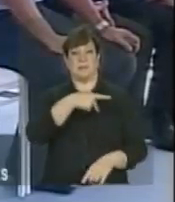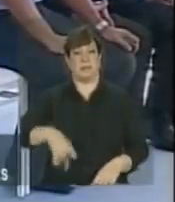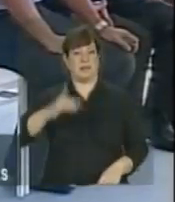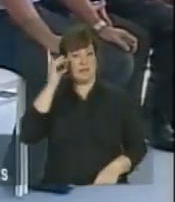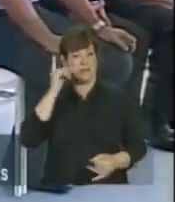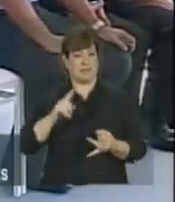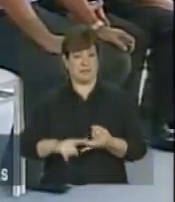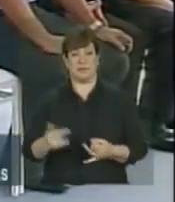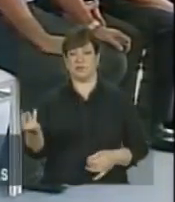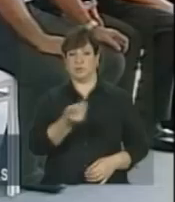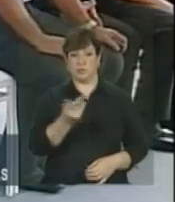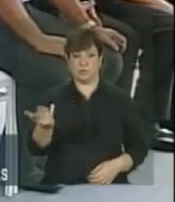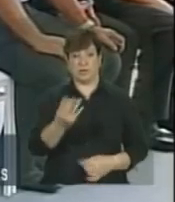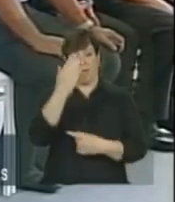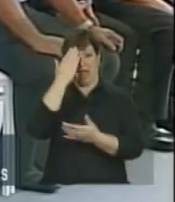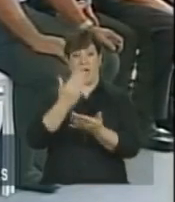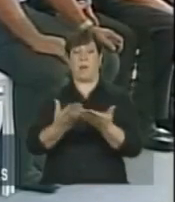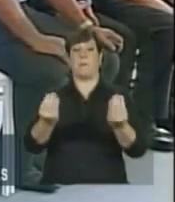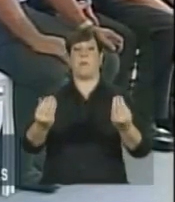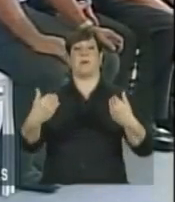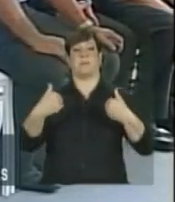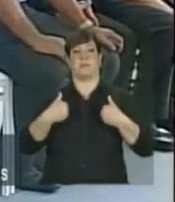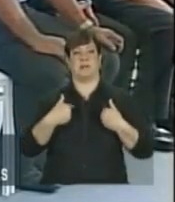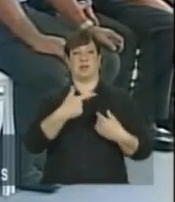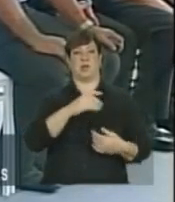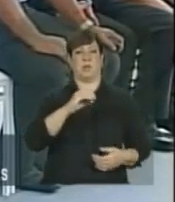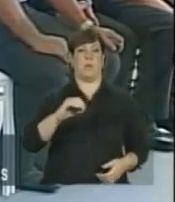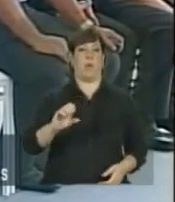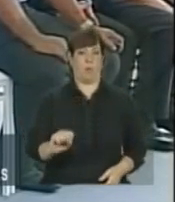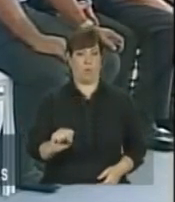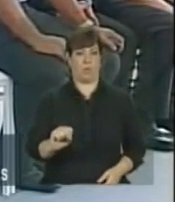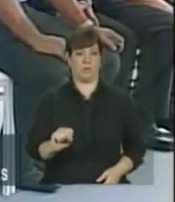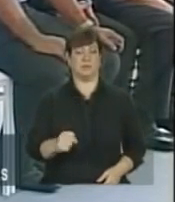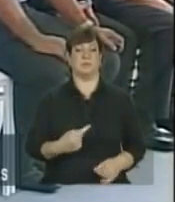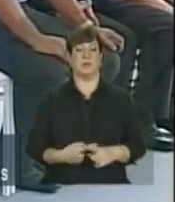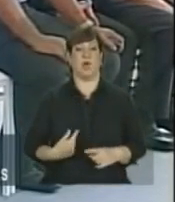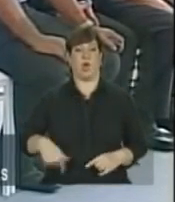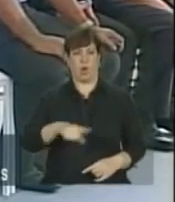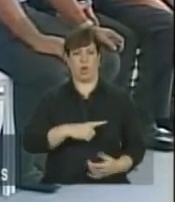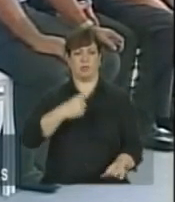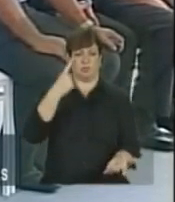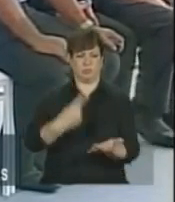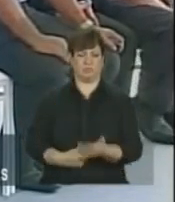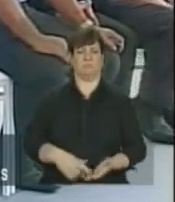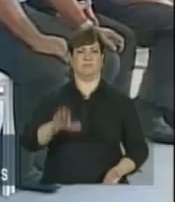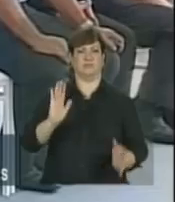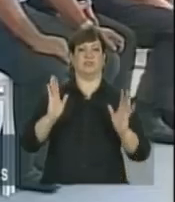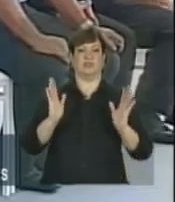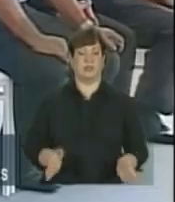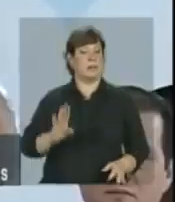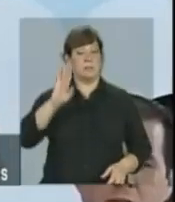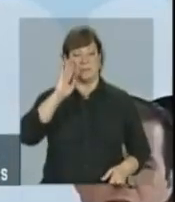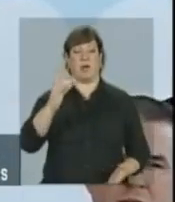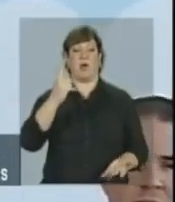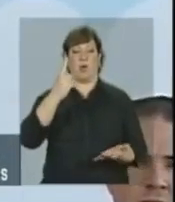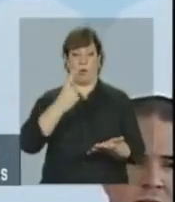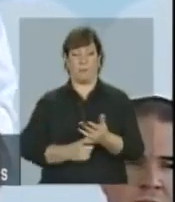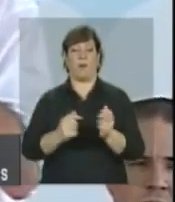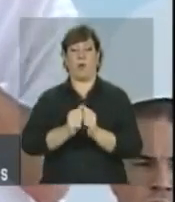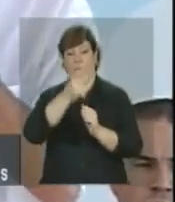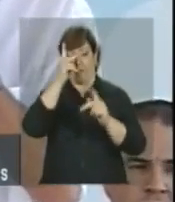duas pessoas que acreditaram muito em mim em 2008. E a gente assumiu um compromisso, que era o principal compromisso